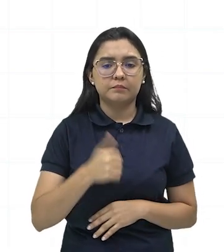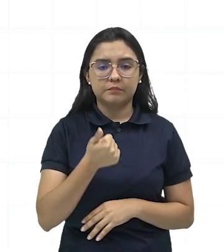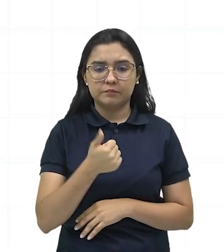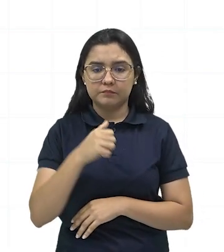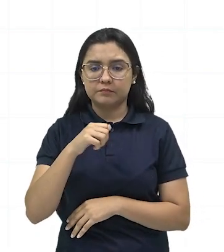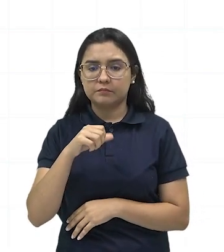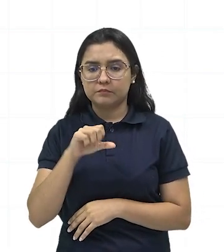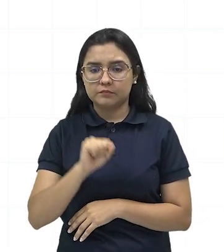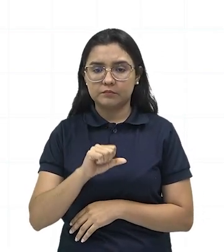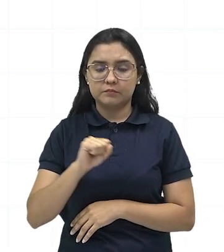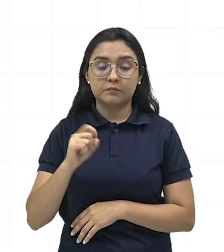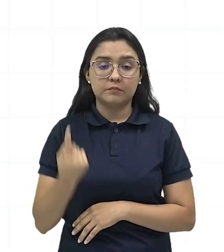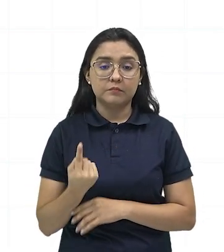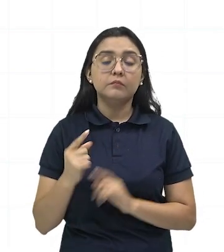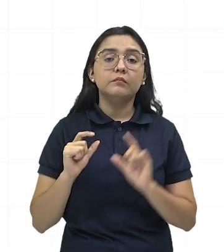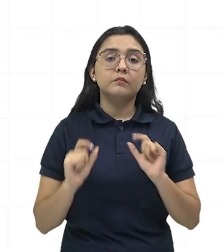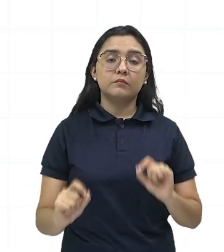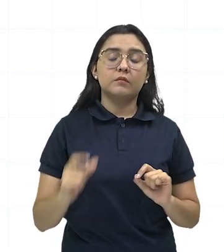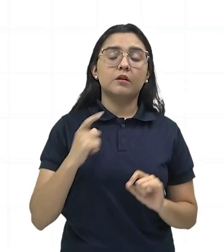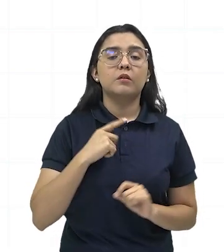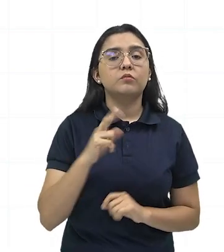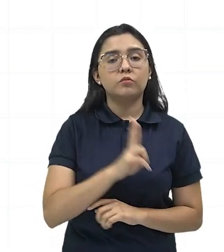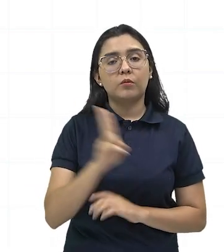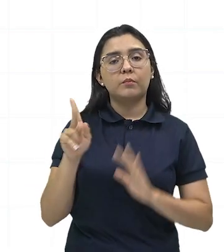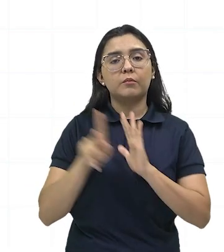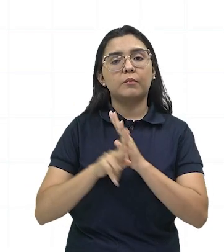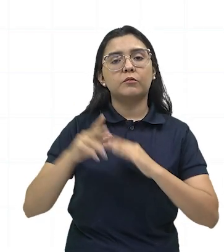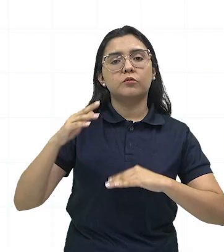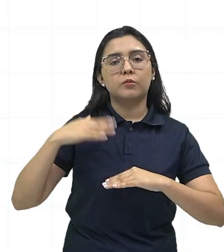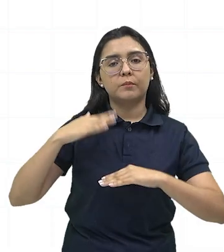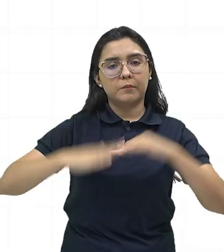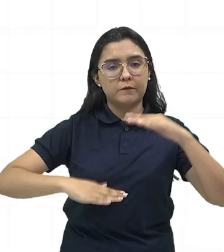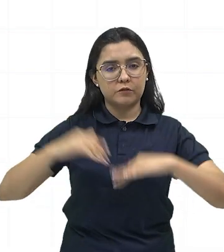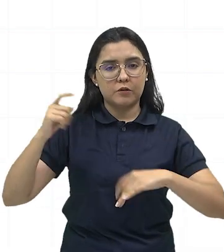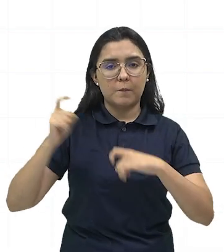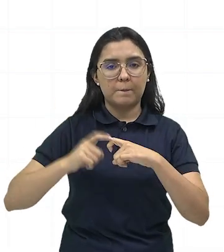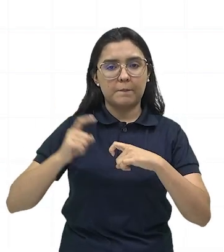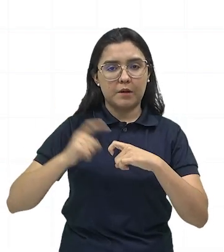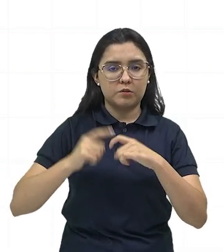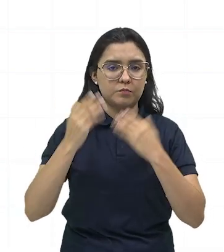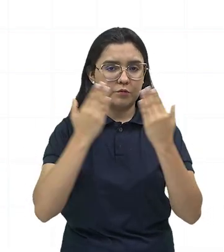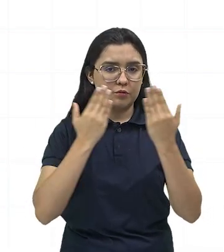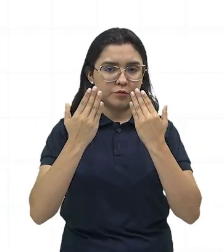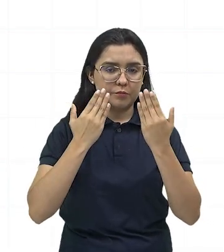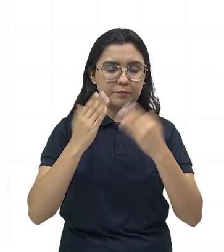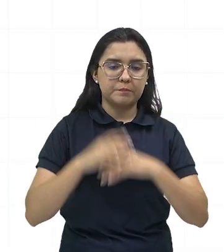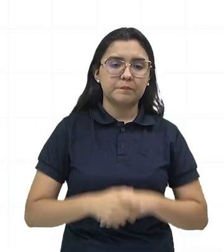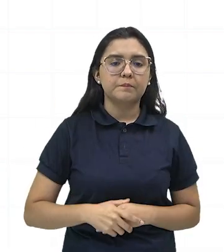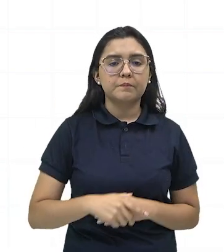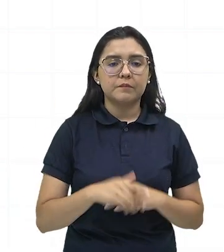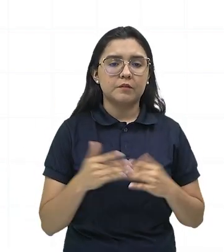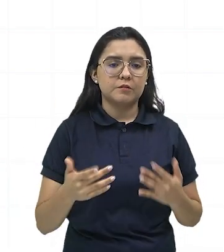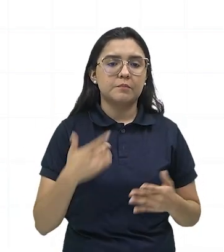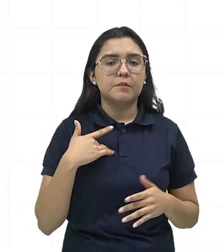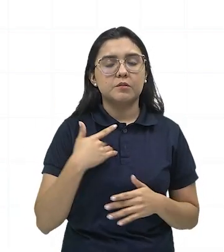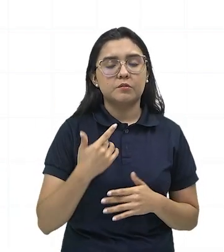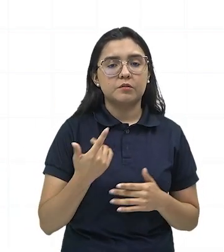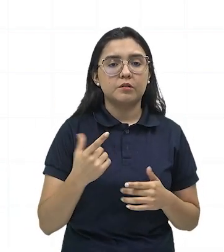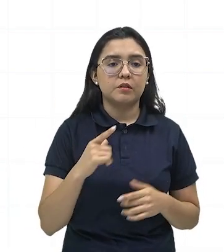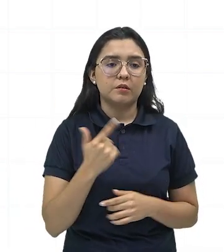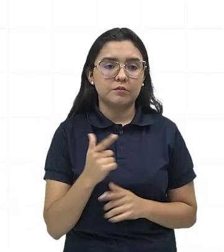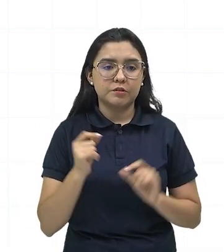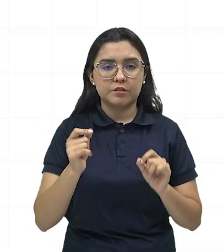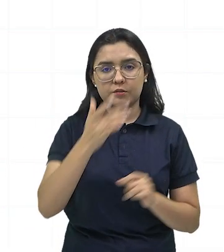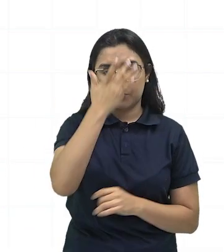nome, dado aos médicos que tratavam, da mente humana, as pessoas que tinham problemas mentais.